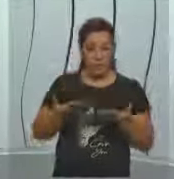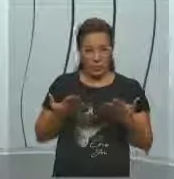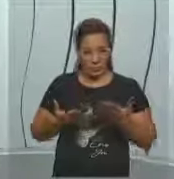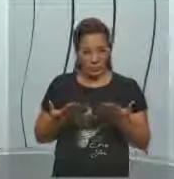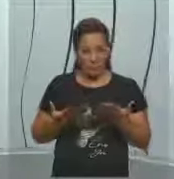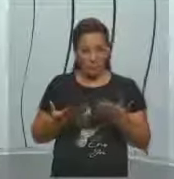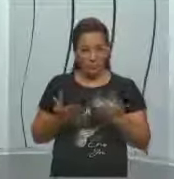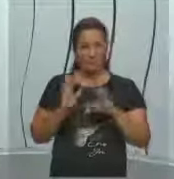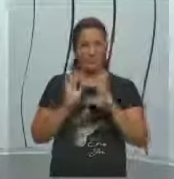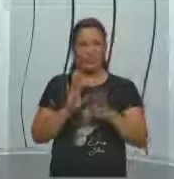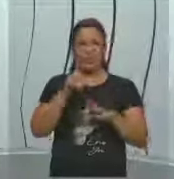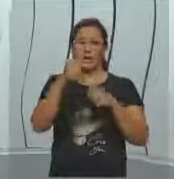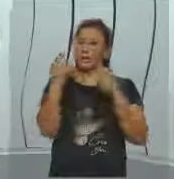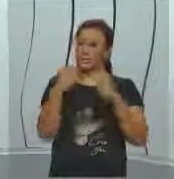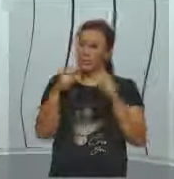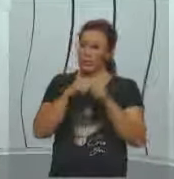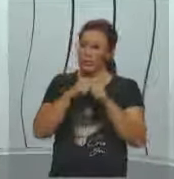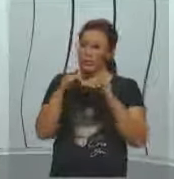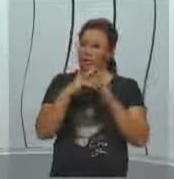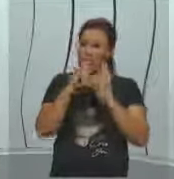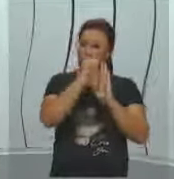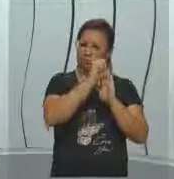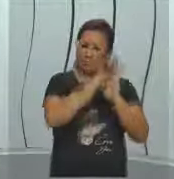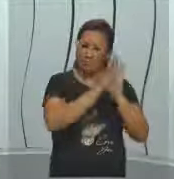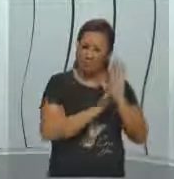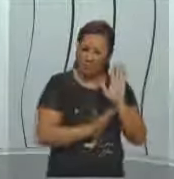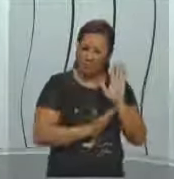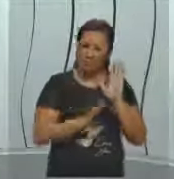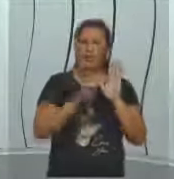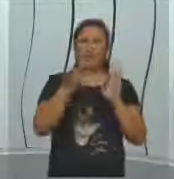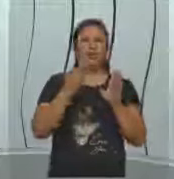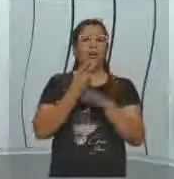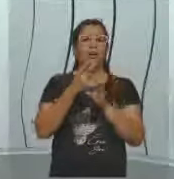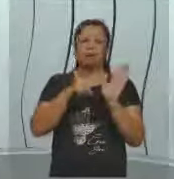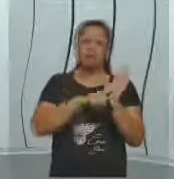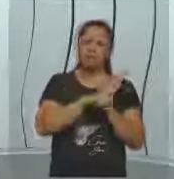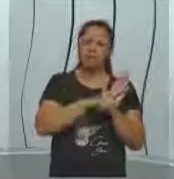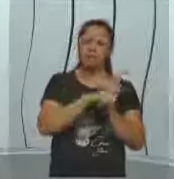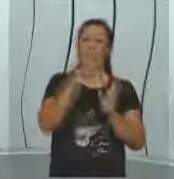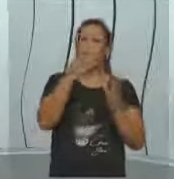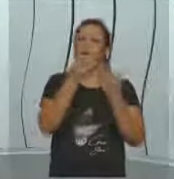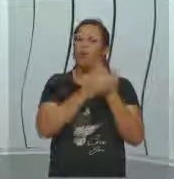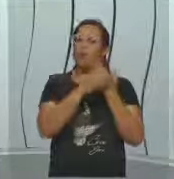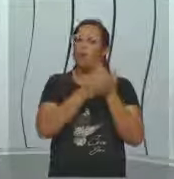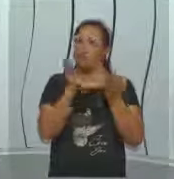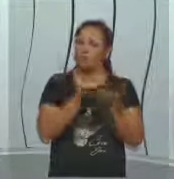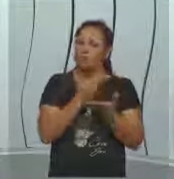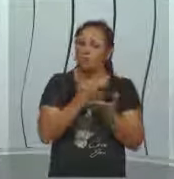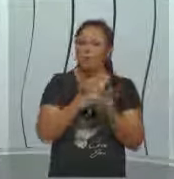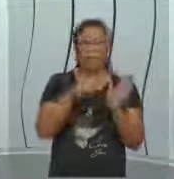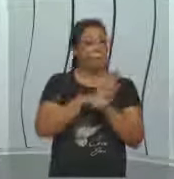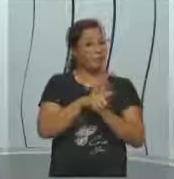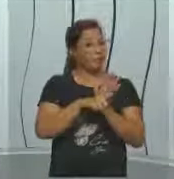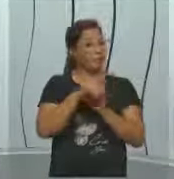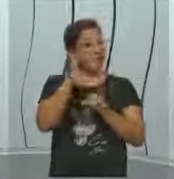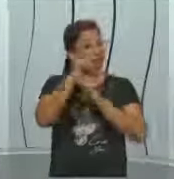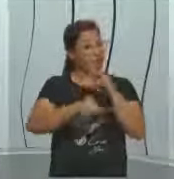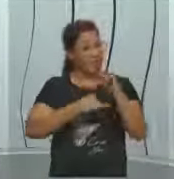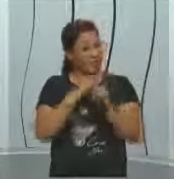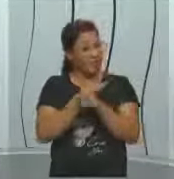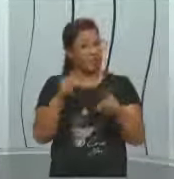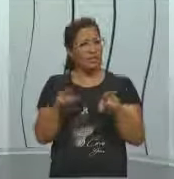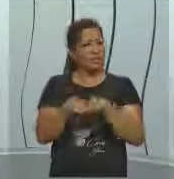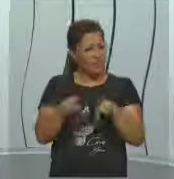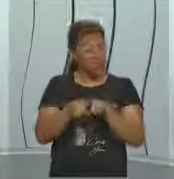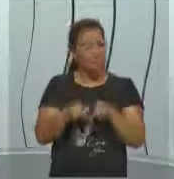tá? Não deixem de fazer os exercícios que estão no PET, procurem outros livros também, o livro didático, pesquisem na internet exercícios sobre